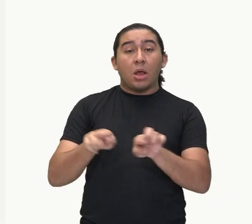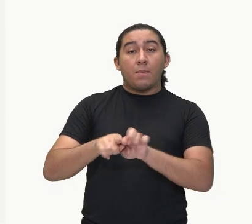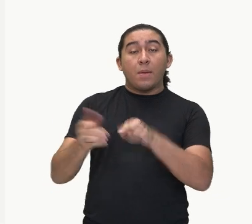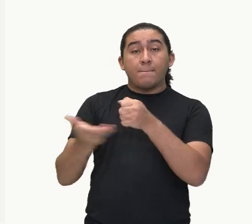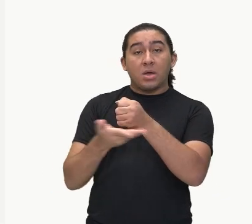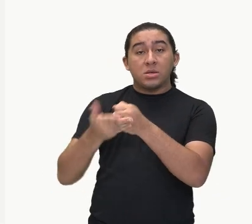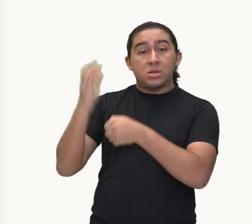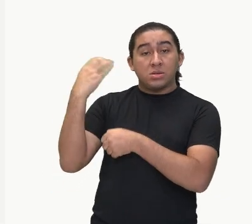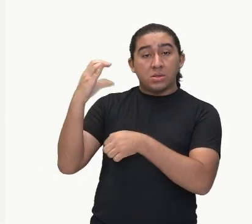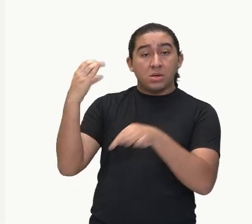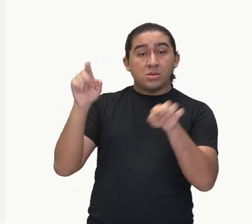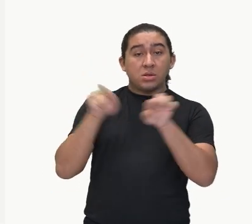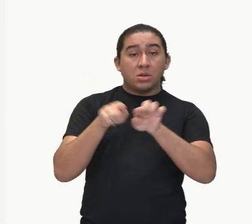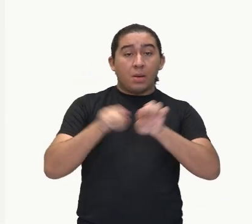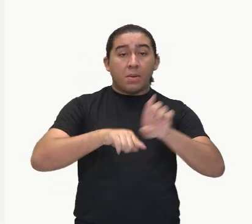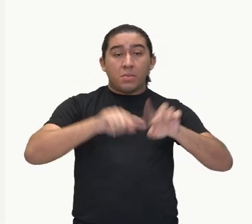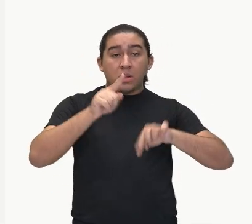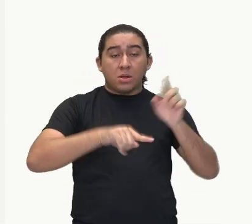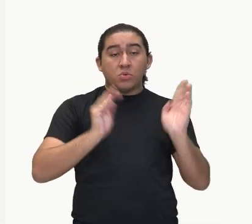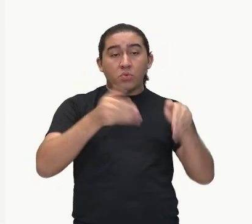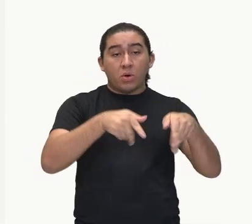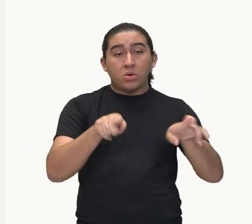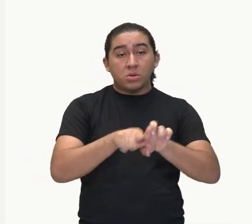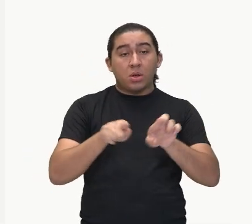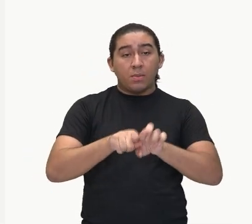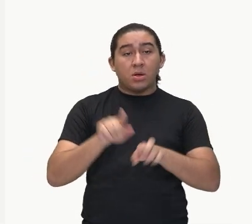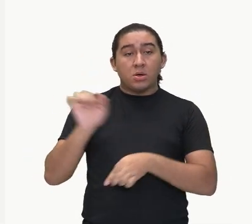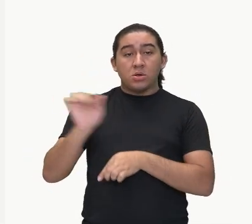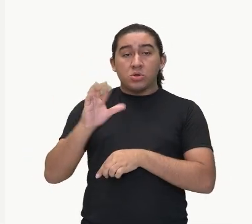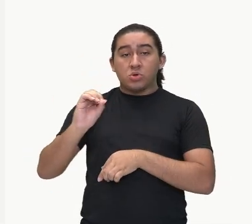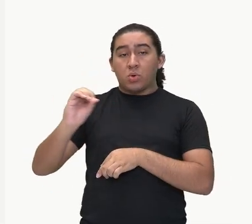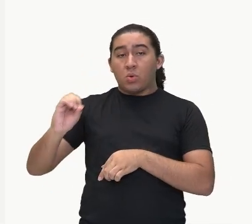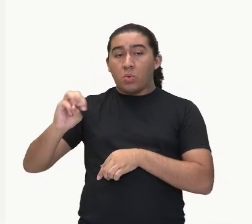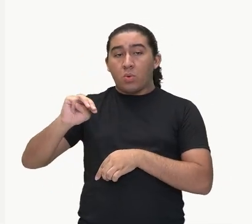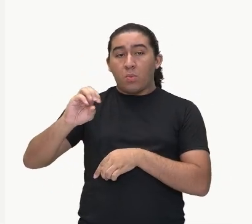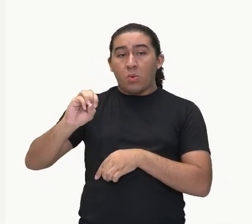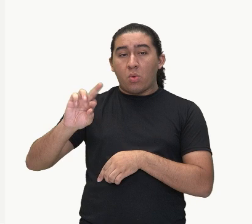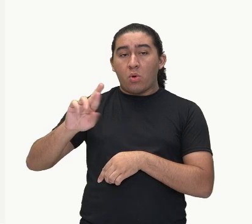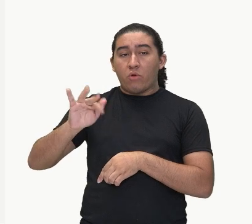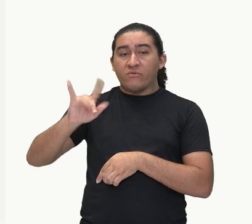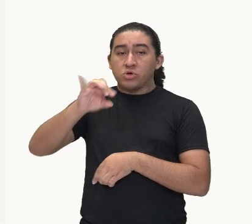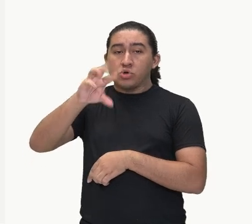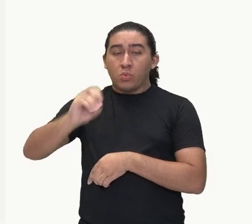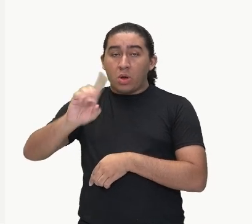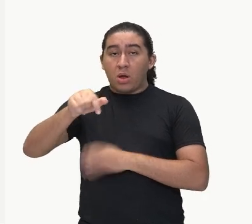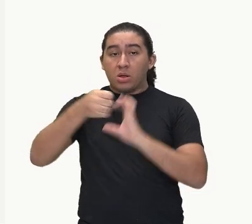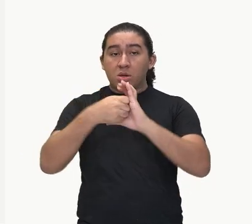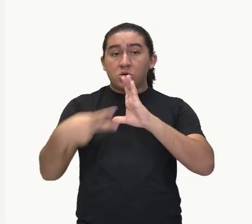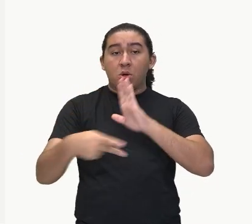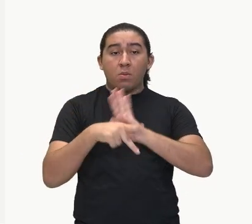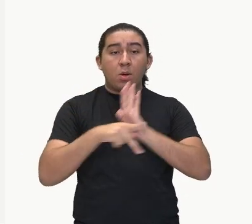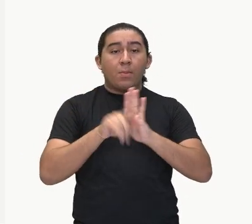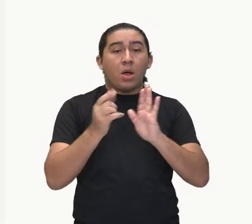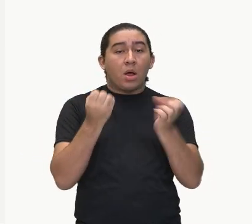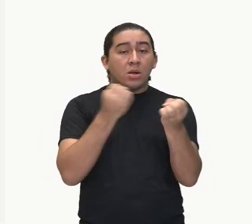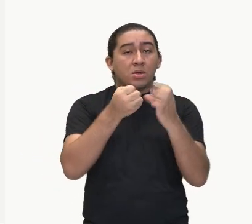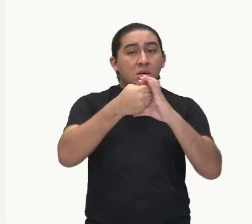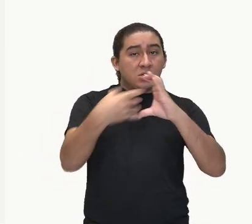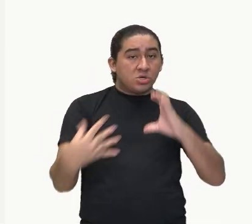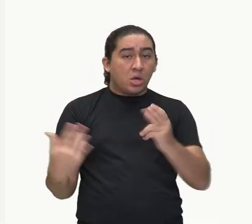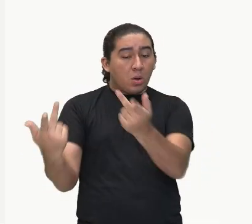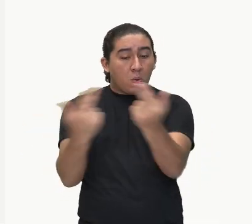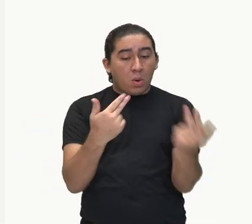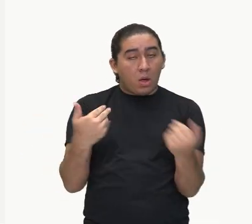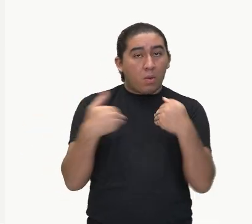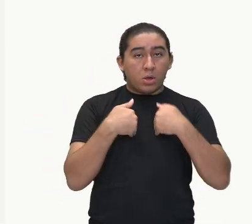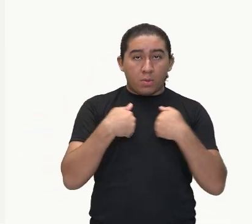materialismo, zoomorficismo, destaca os aspectos fisiológicos que nos igualam aos animais.